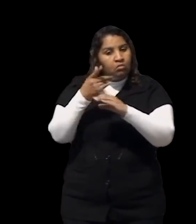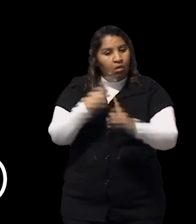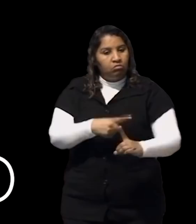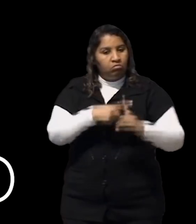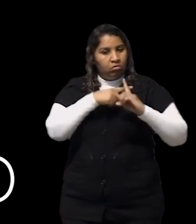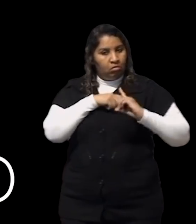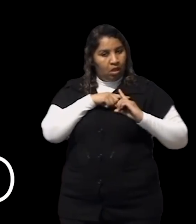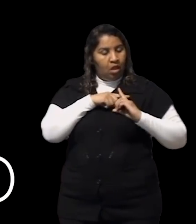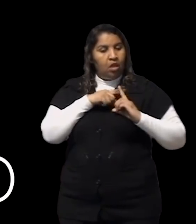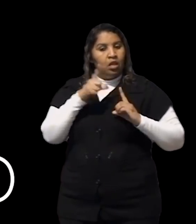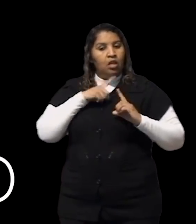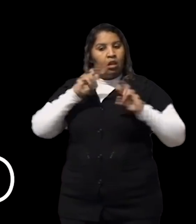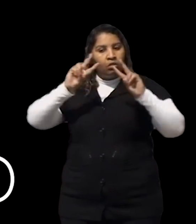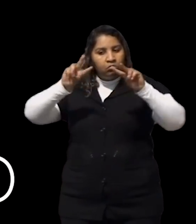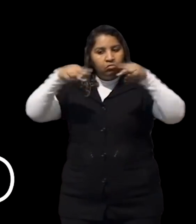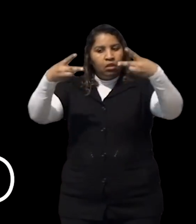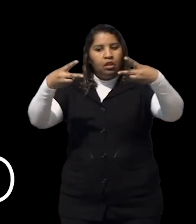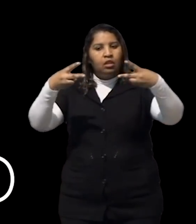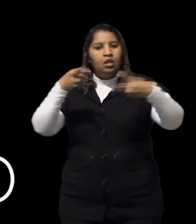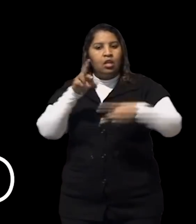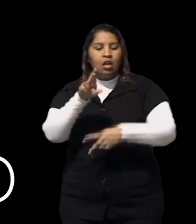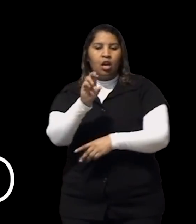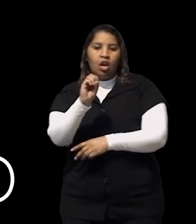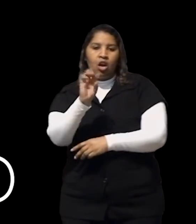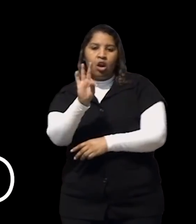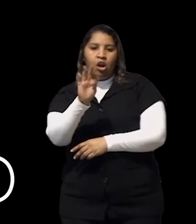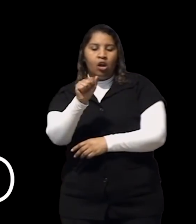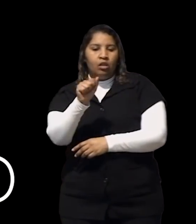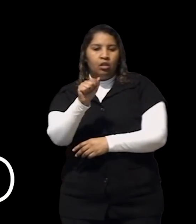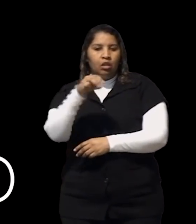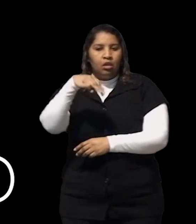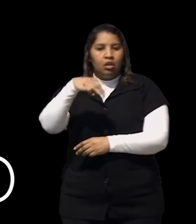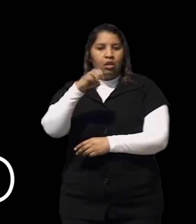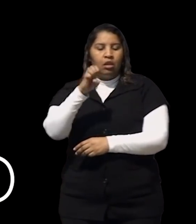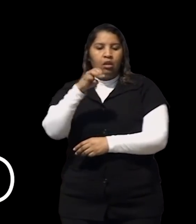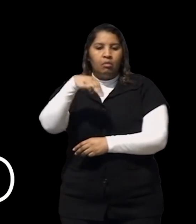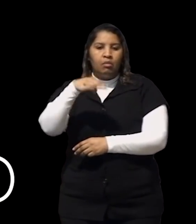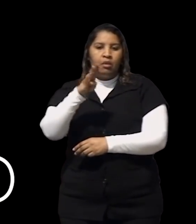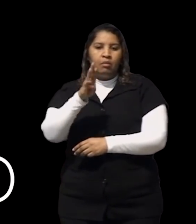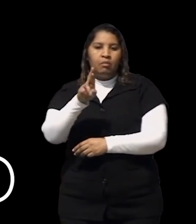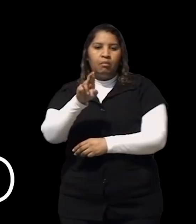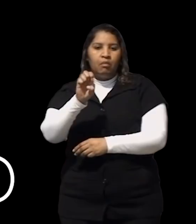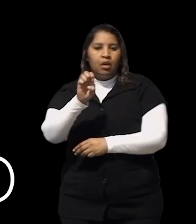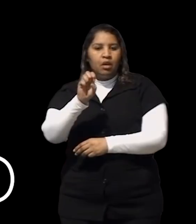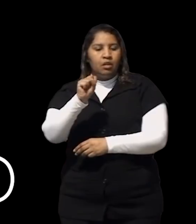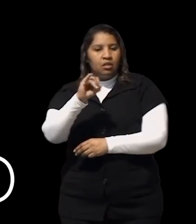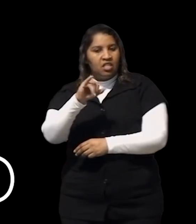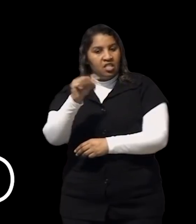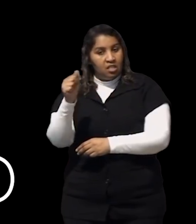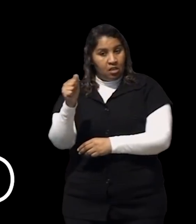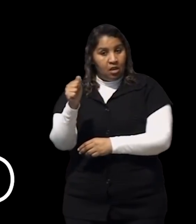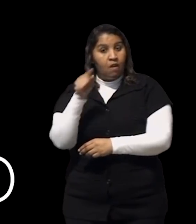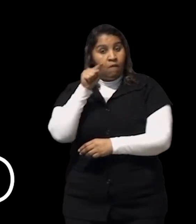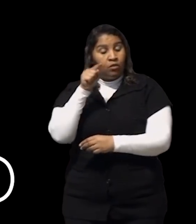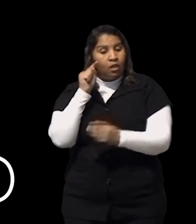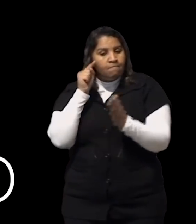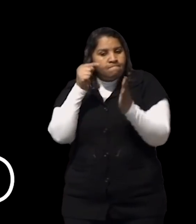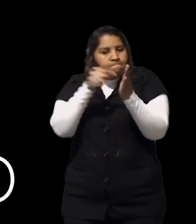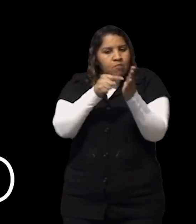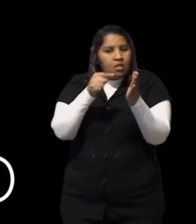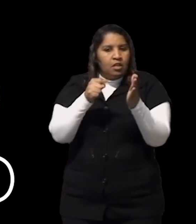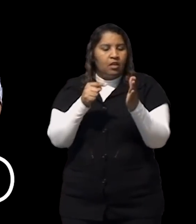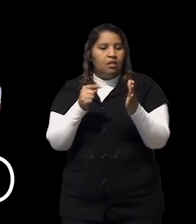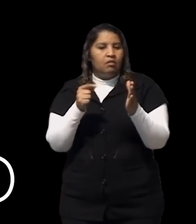rota para membresia está sendo colocado também tá na descrição do vídeo Logo no início dele você vai clicar no Rota membresia